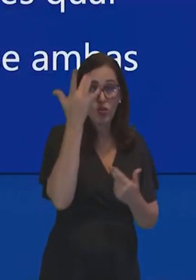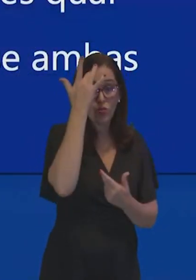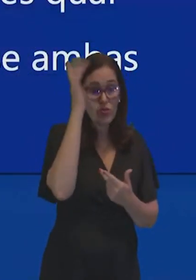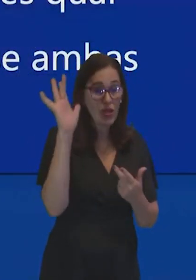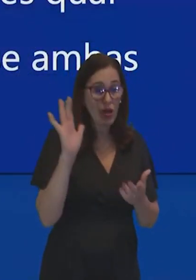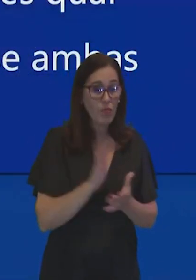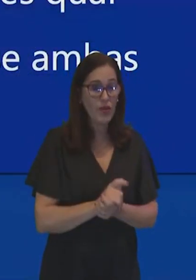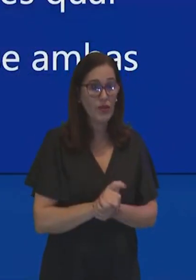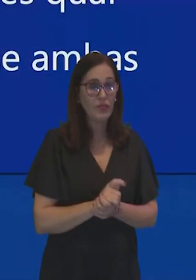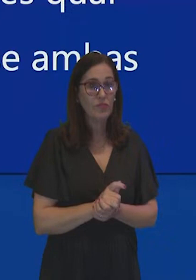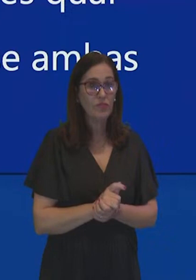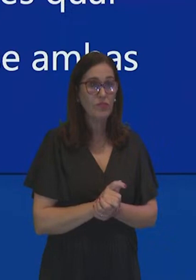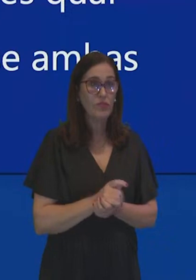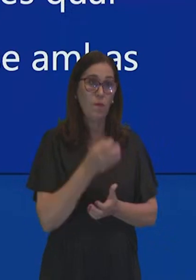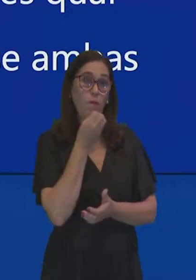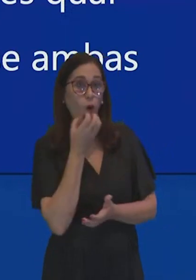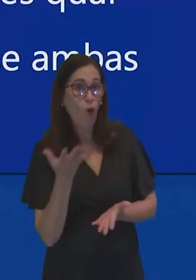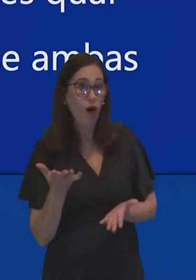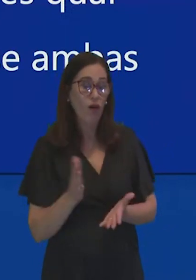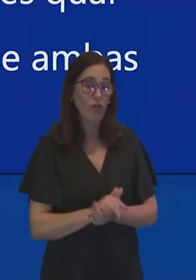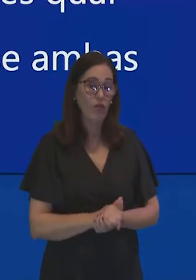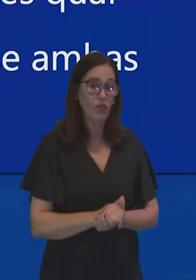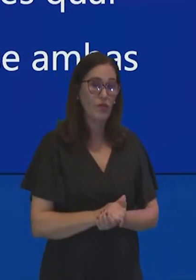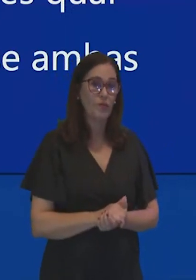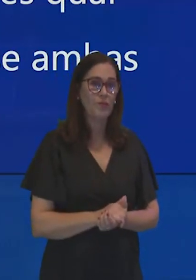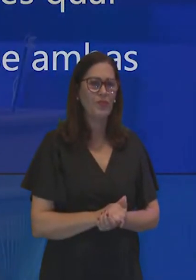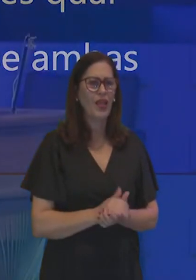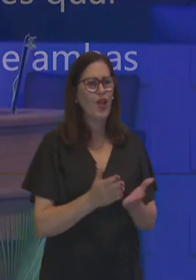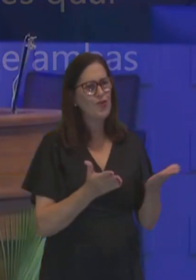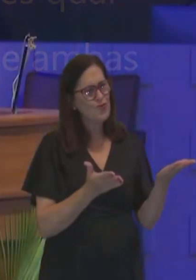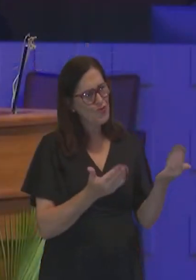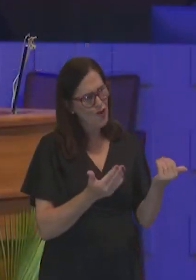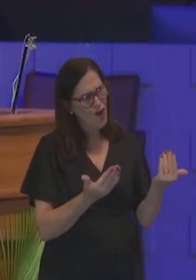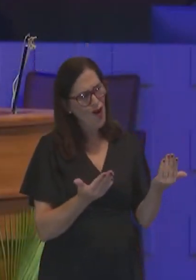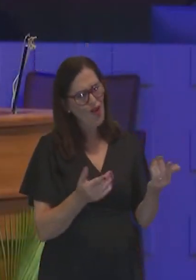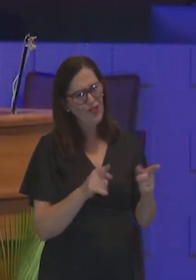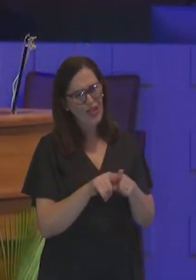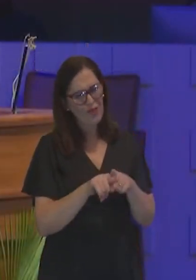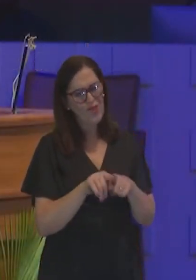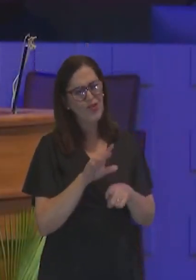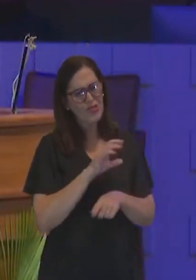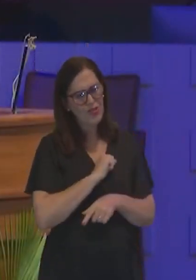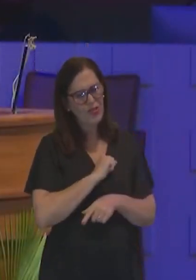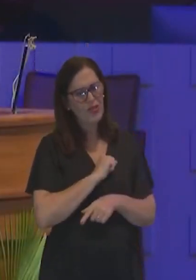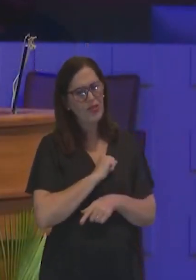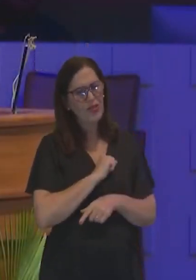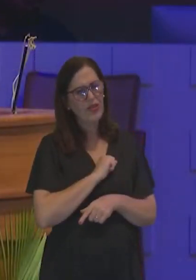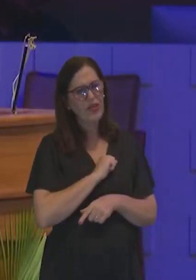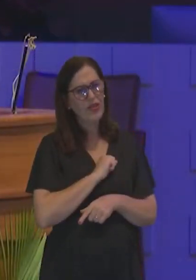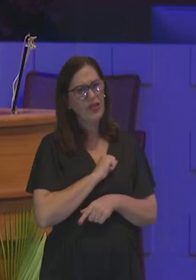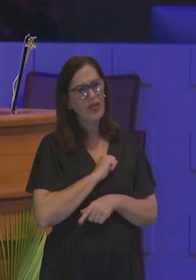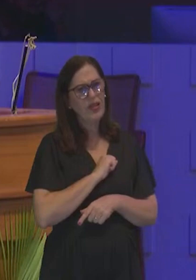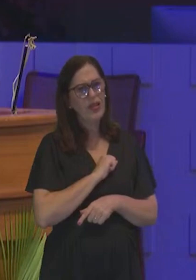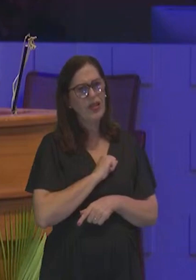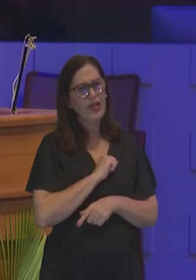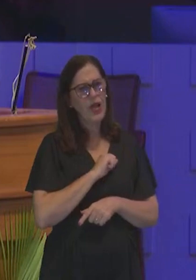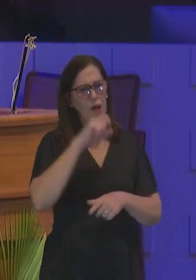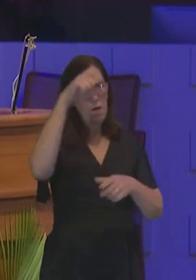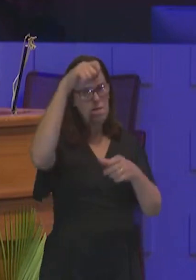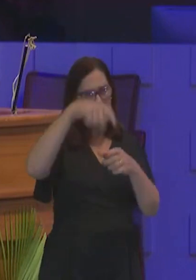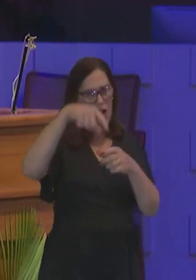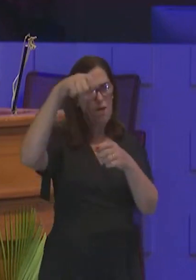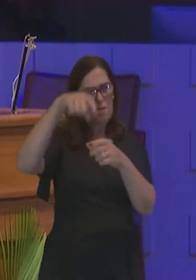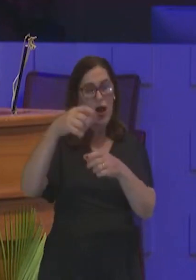serão boas. Queridos jovens, queridos irmãos, sejamos semeadores de